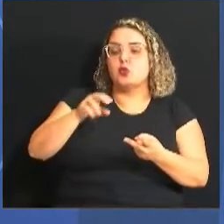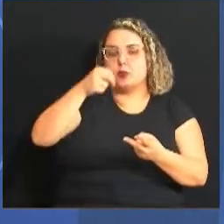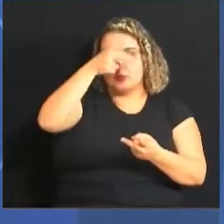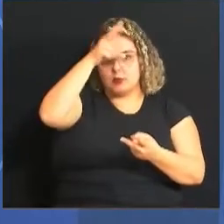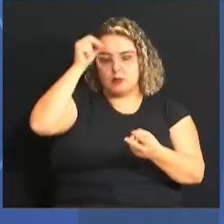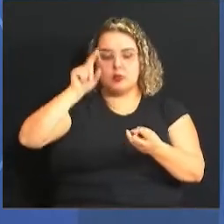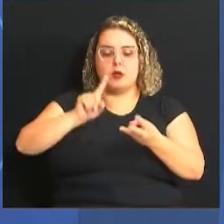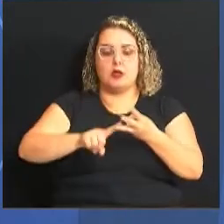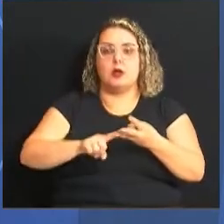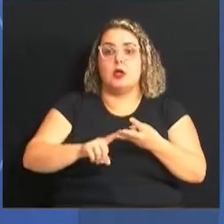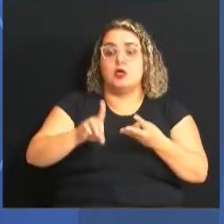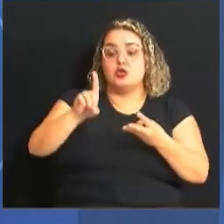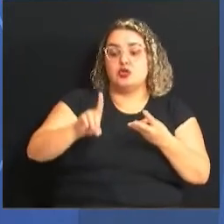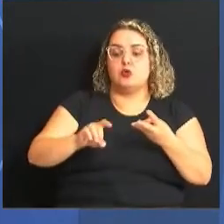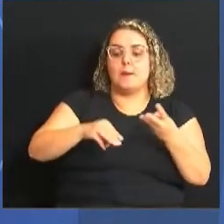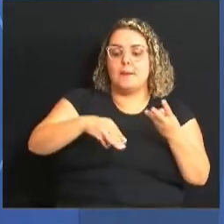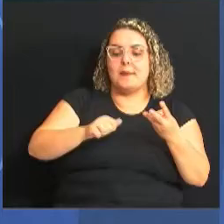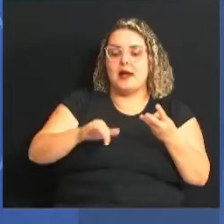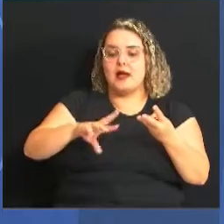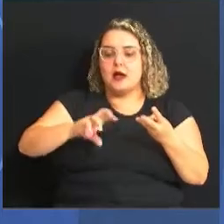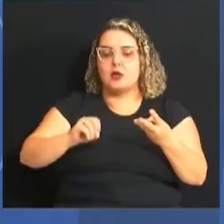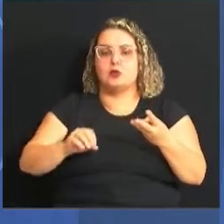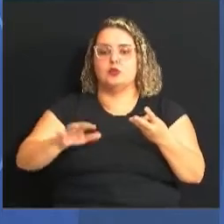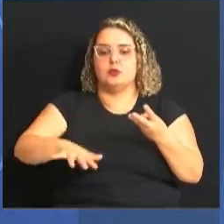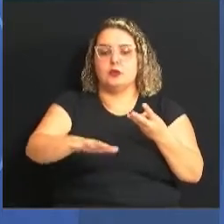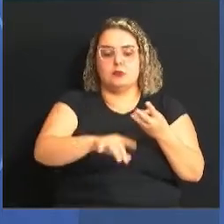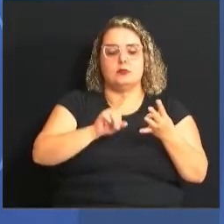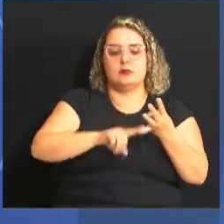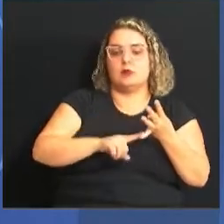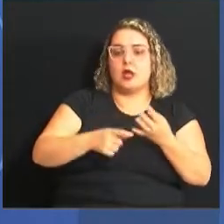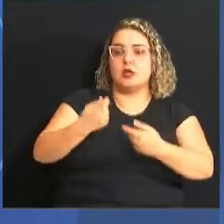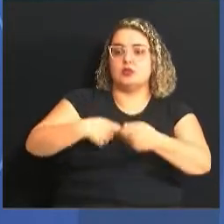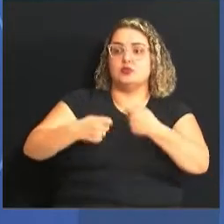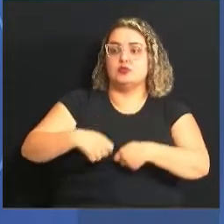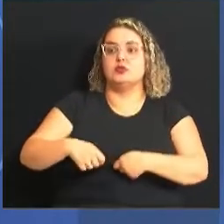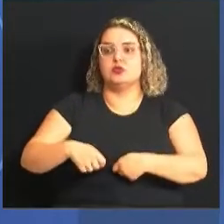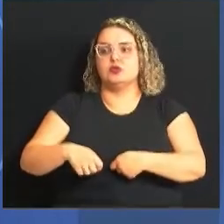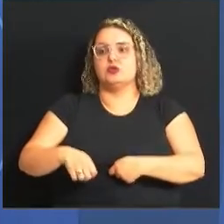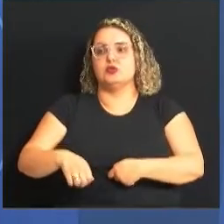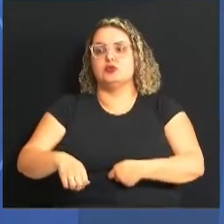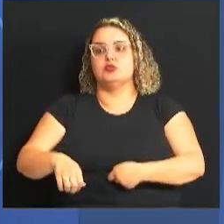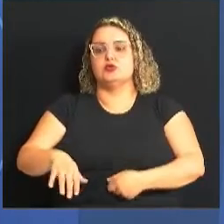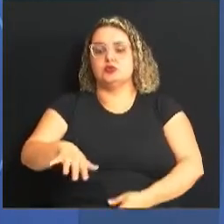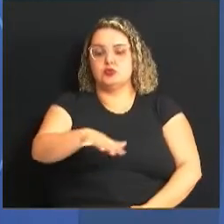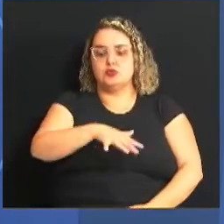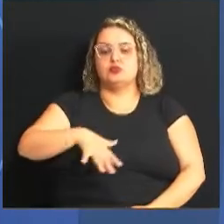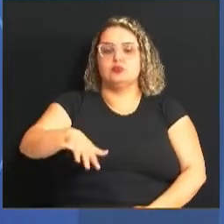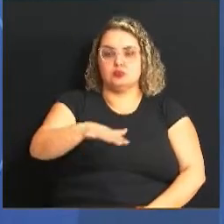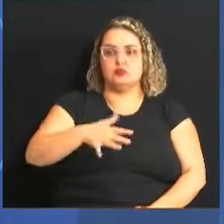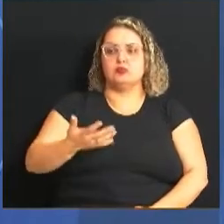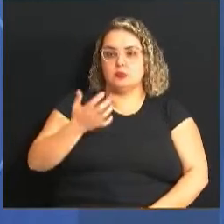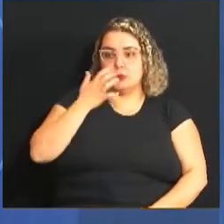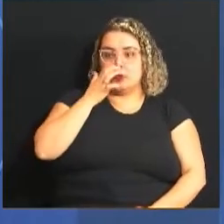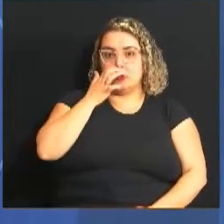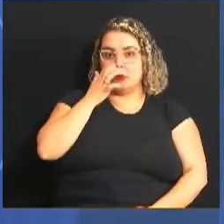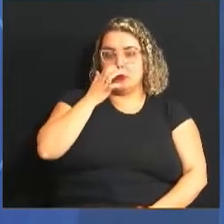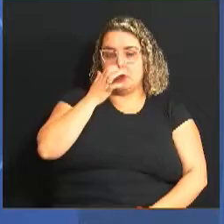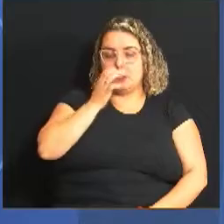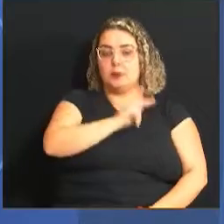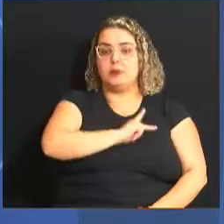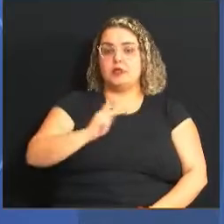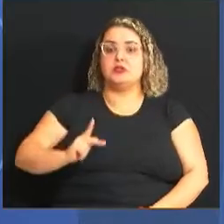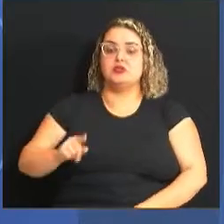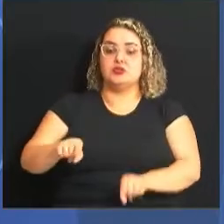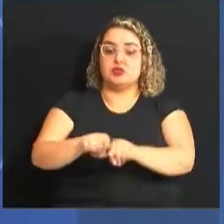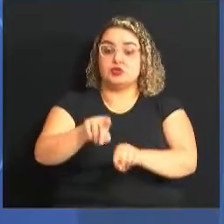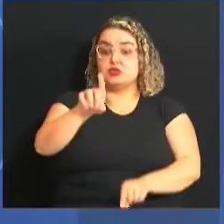de macro-região, administradores regionais junto à prefeitura e também cargos de presidente e diretores de entidades